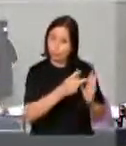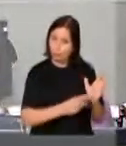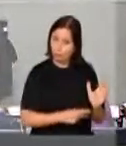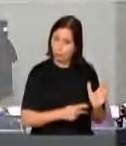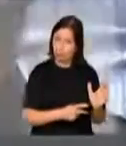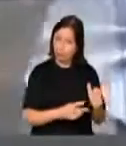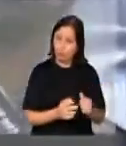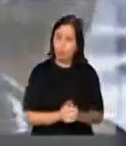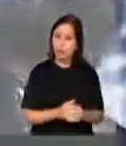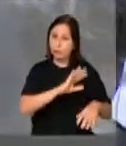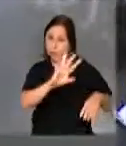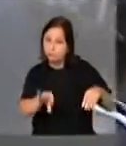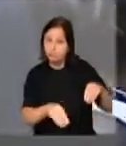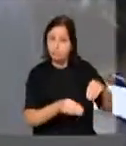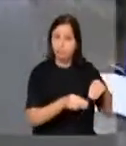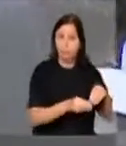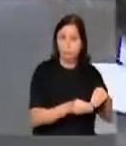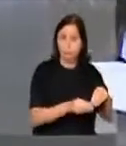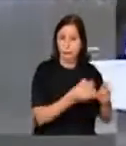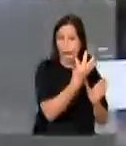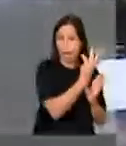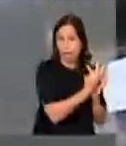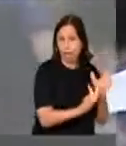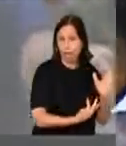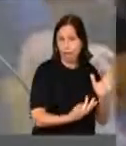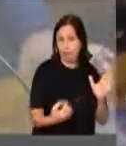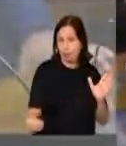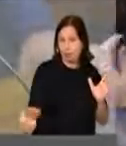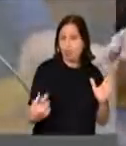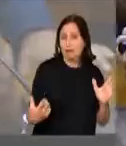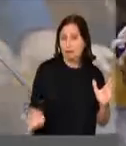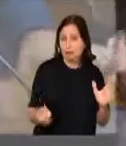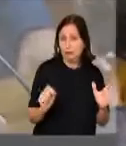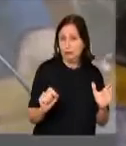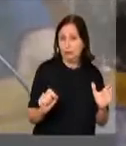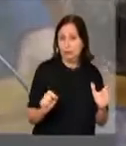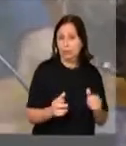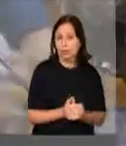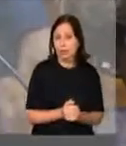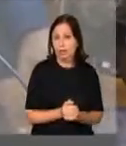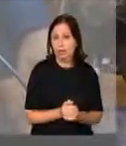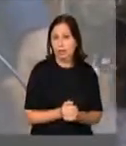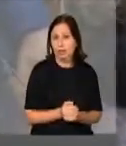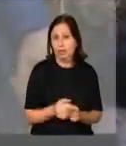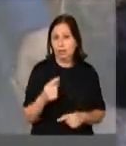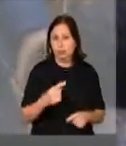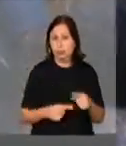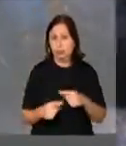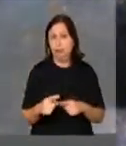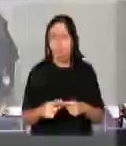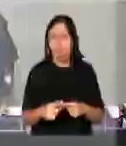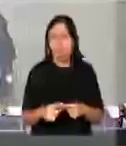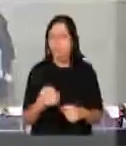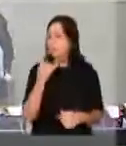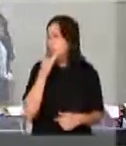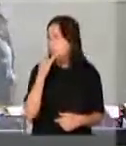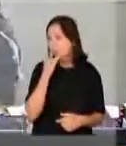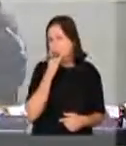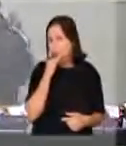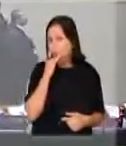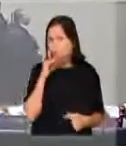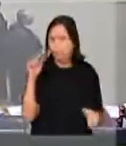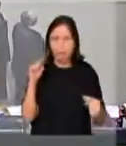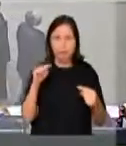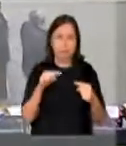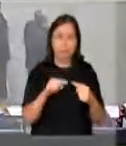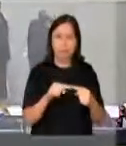inclusão de matéria que, a meu ver, é estranha, que é a legalização. Não está, não está na matéria. Vossa Excelência